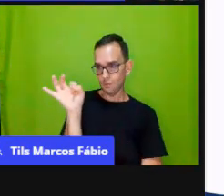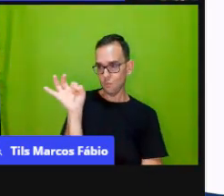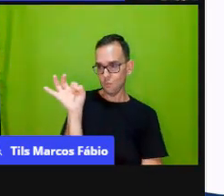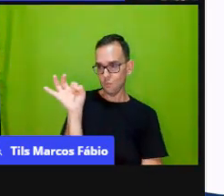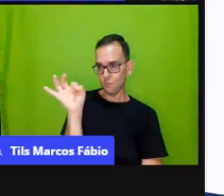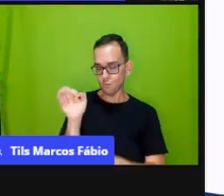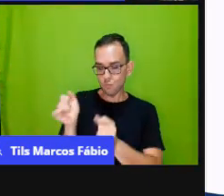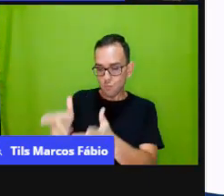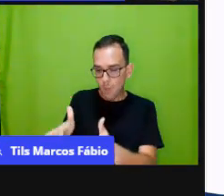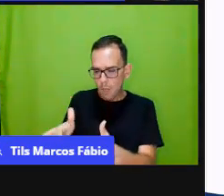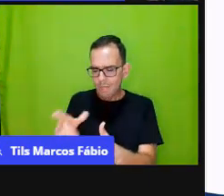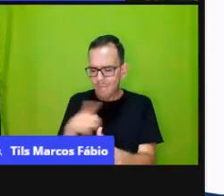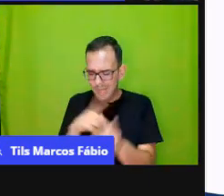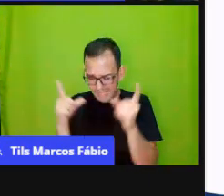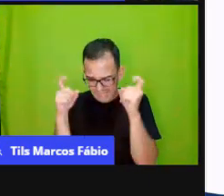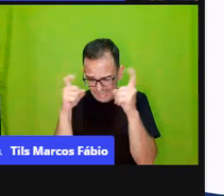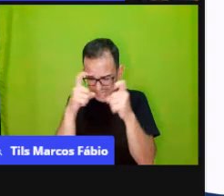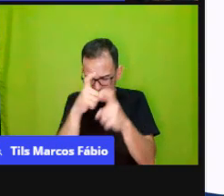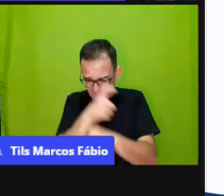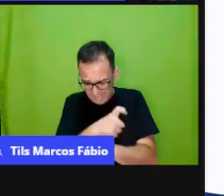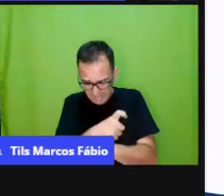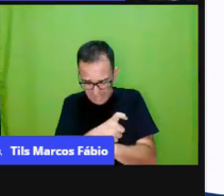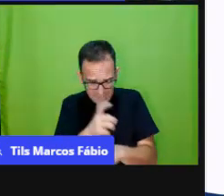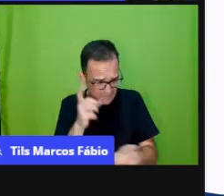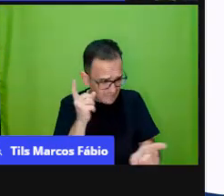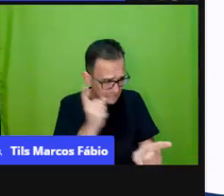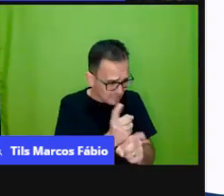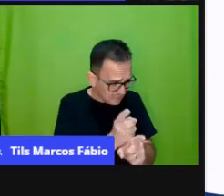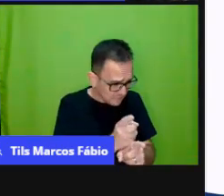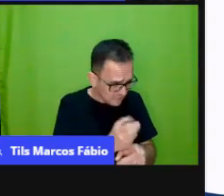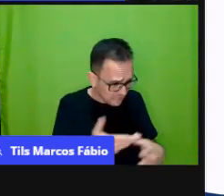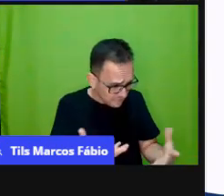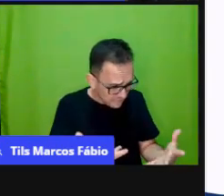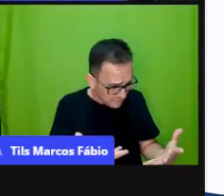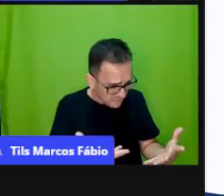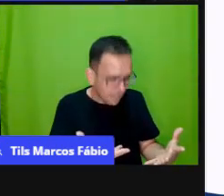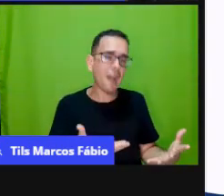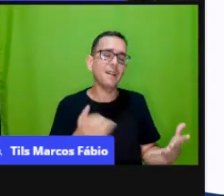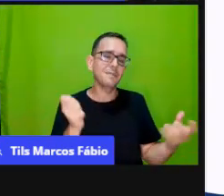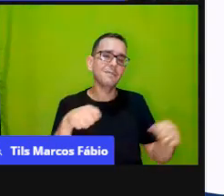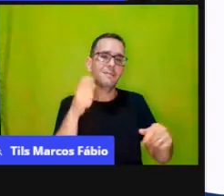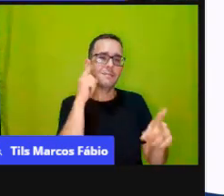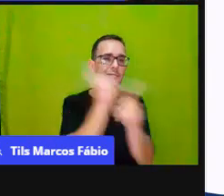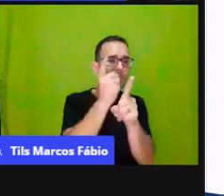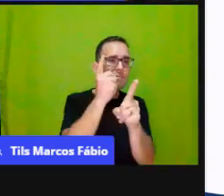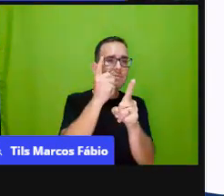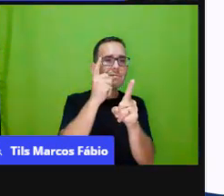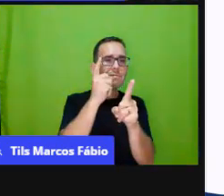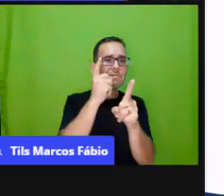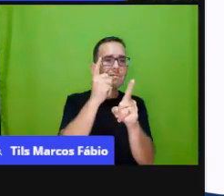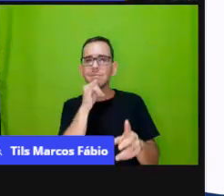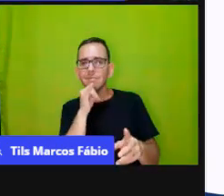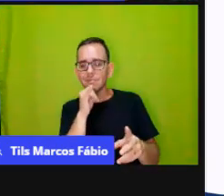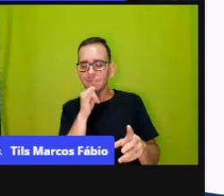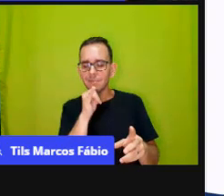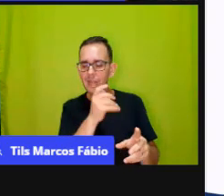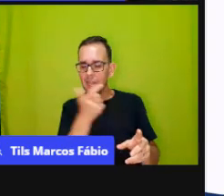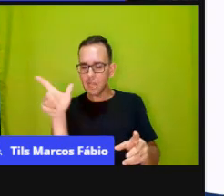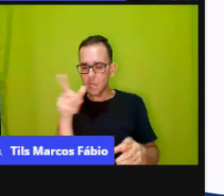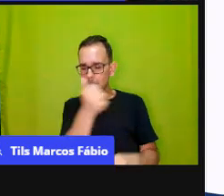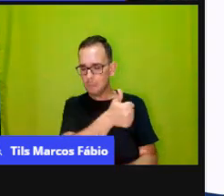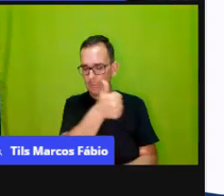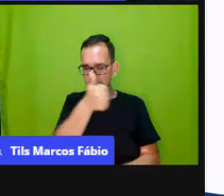tenha dificuldade para ingerir aquela ração. Então, você tem aqueles objetos aqui na primeira e